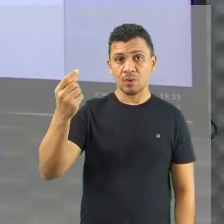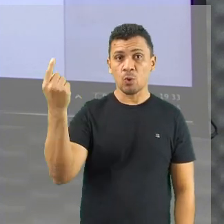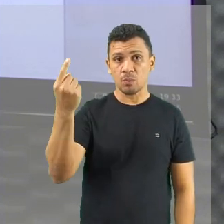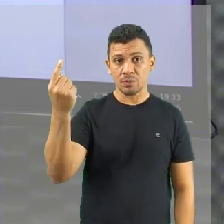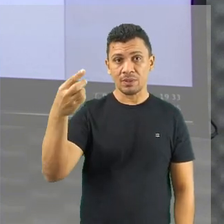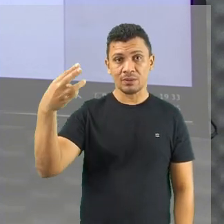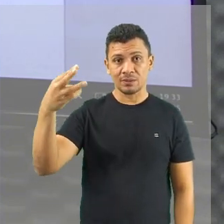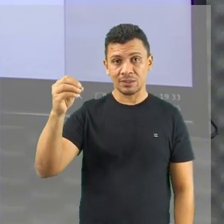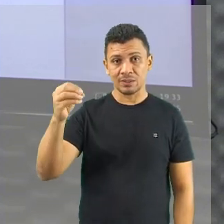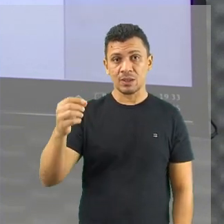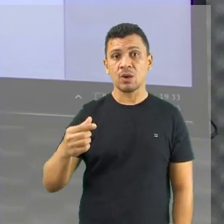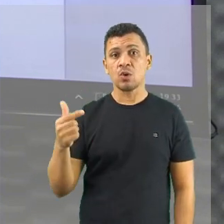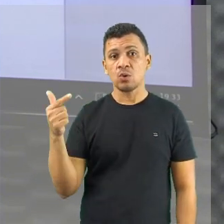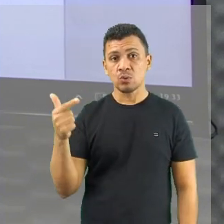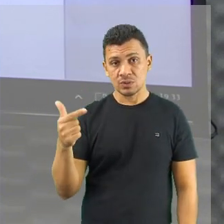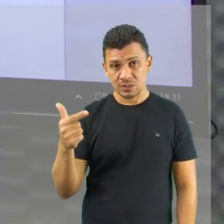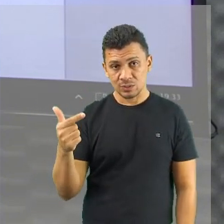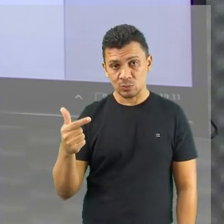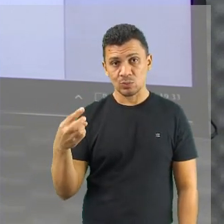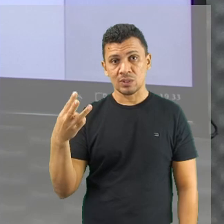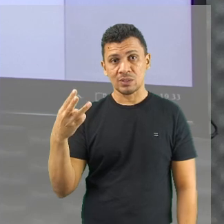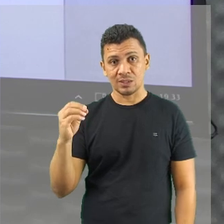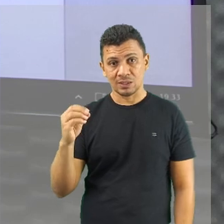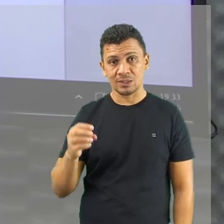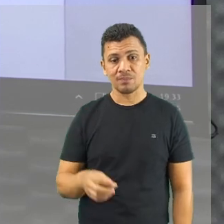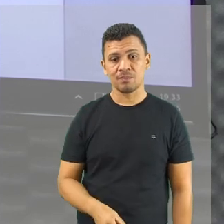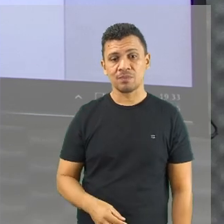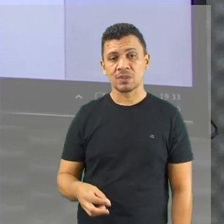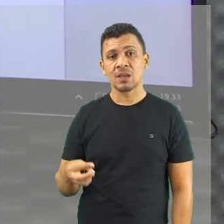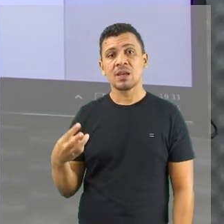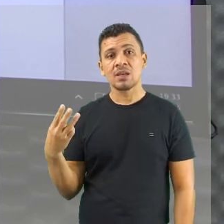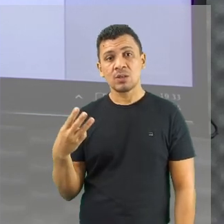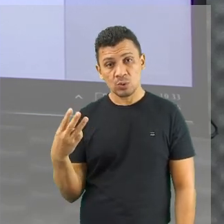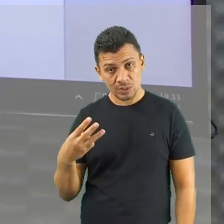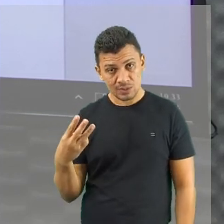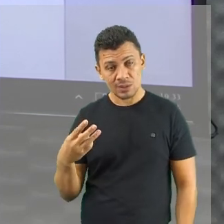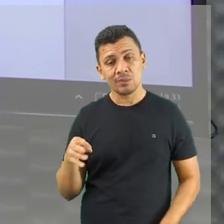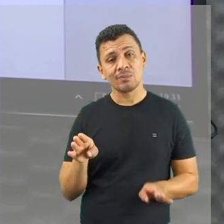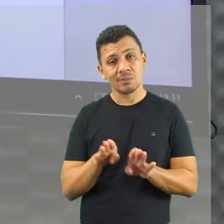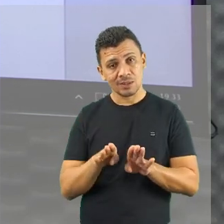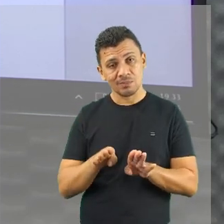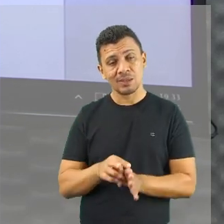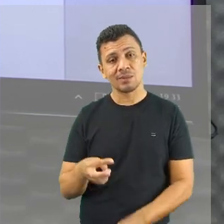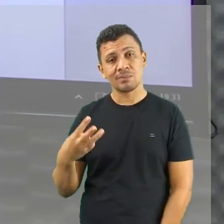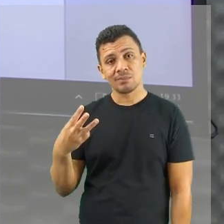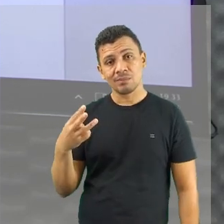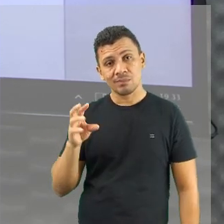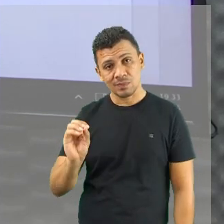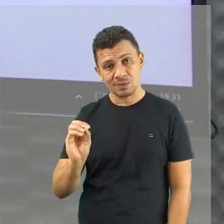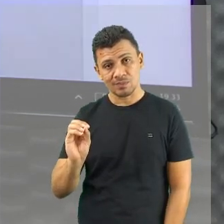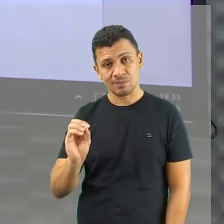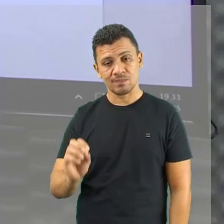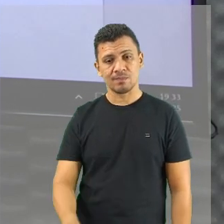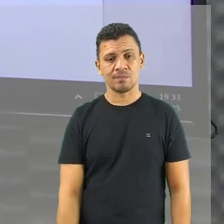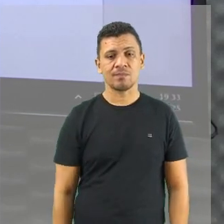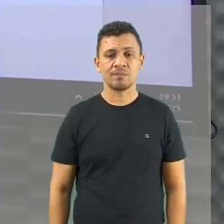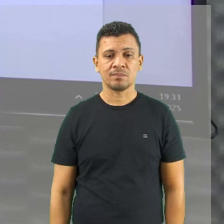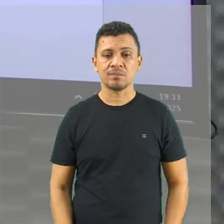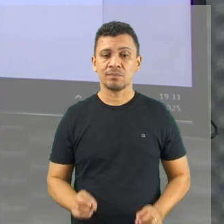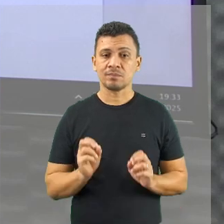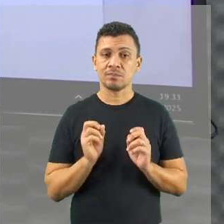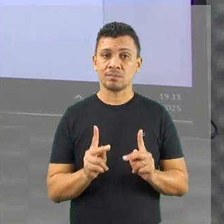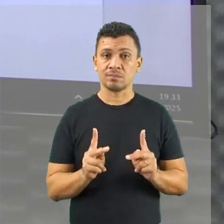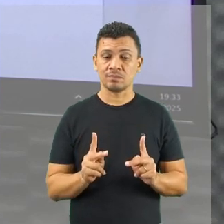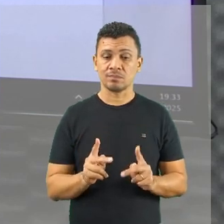o segundo também é 30 e o terceiro também é 30. Beleza? Ele me disse